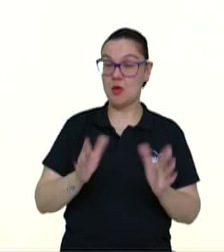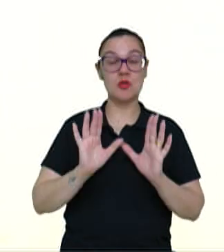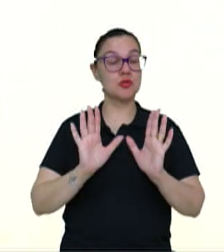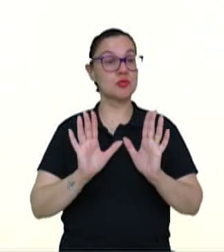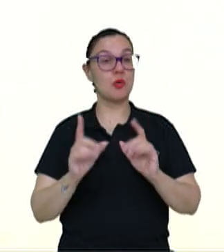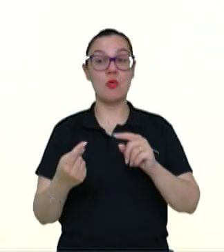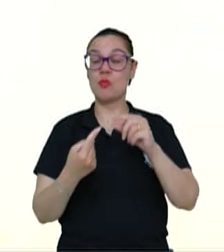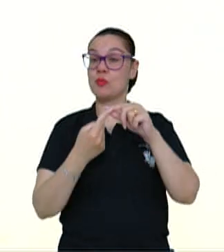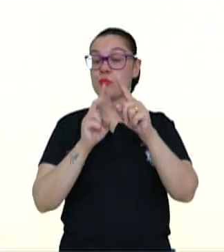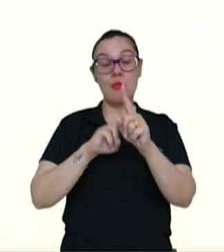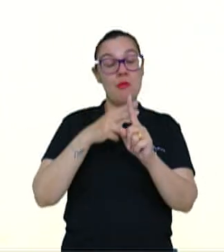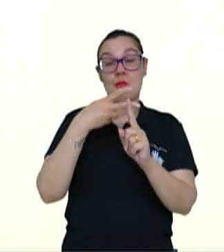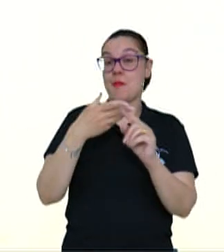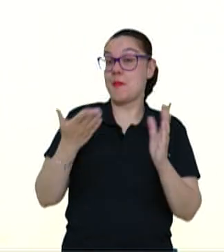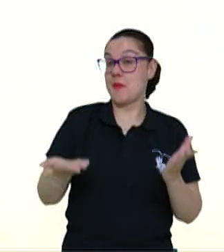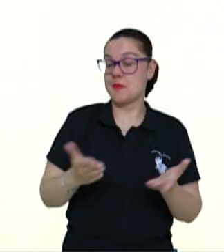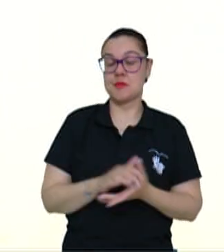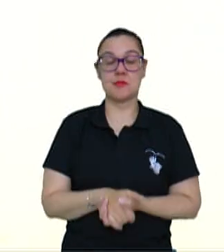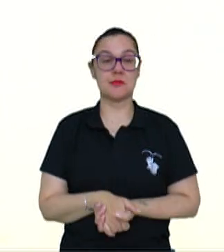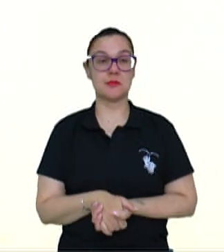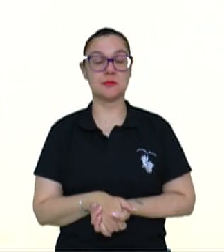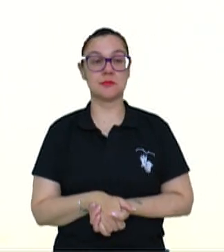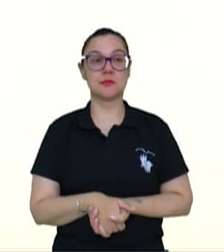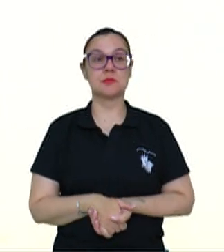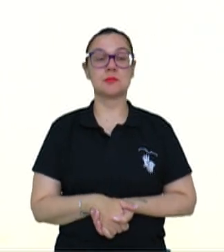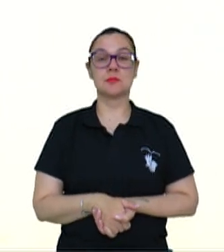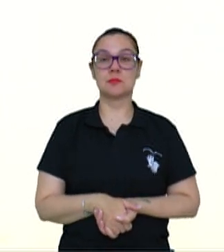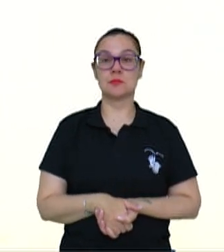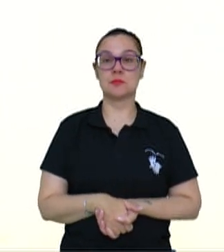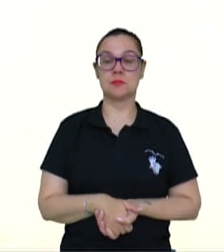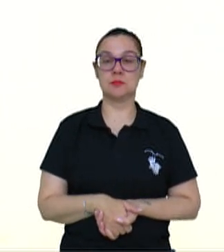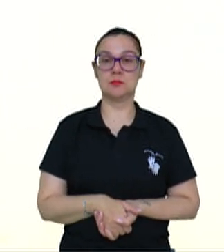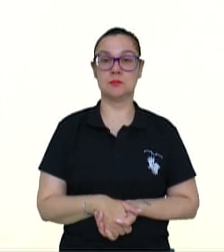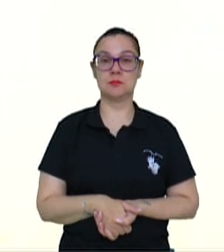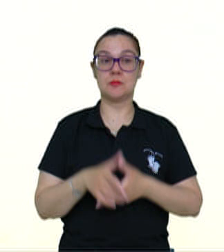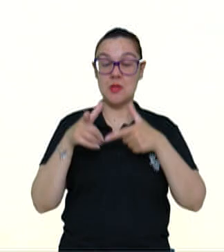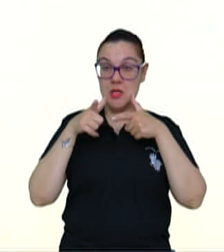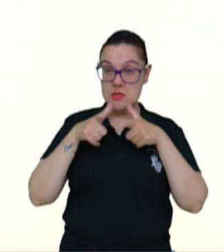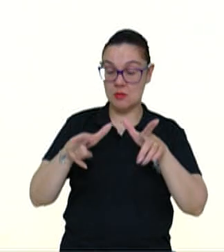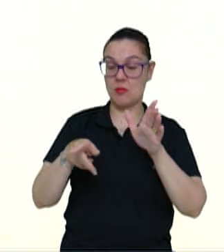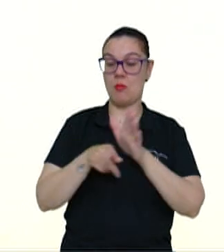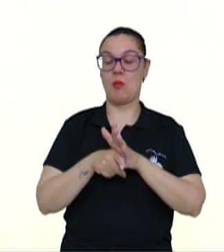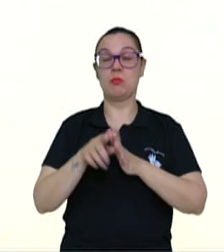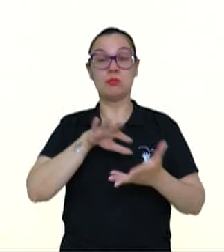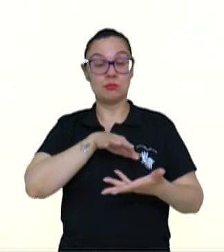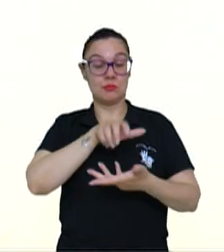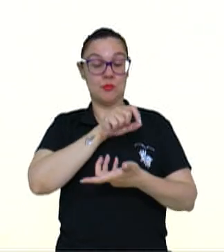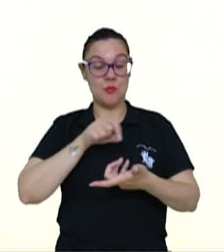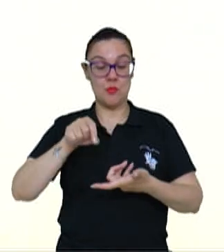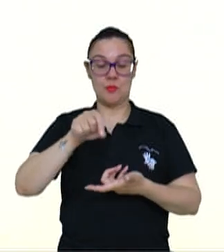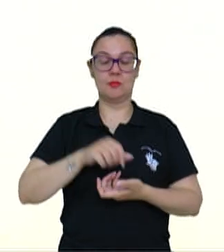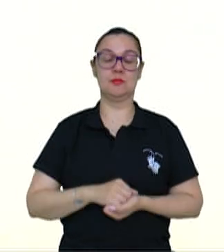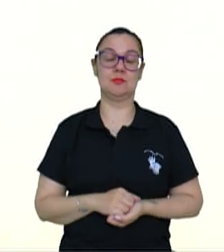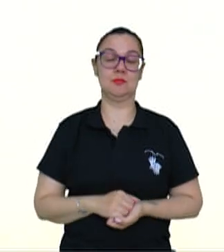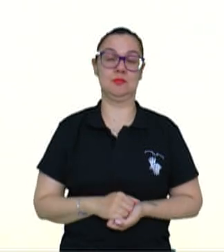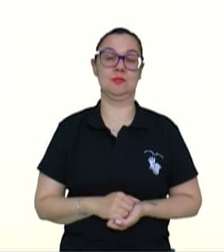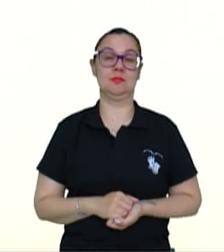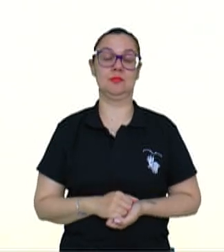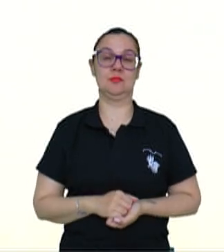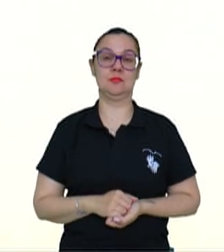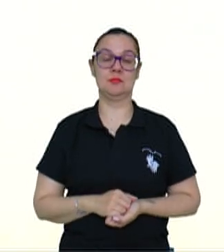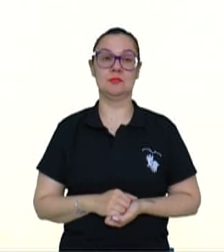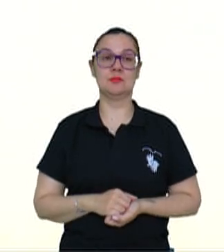apenas uma mais, né? É também uma mais dessas línguas nacionais do mundo hispânico. O espanhol atual é